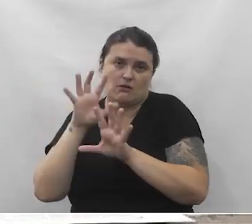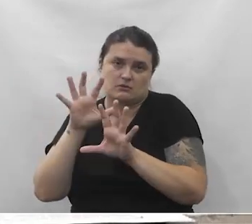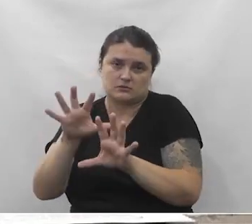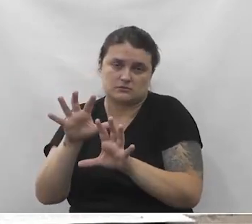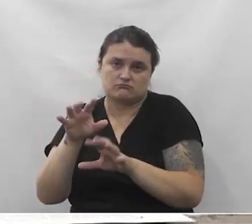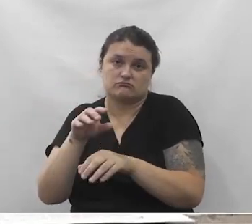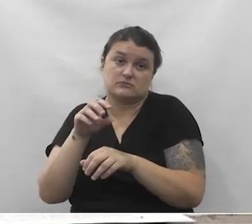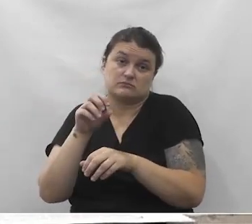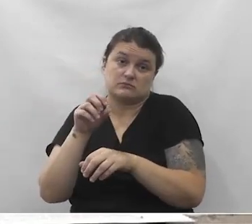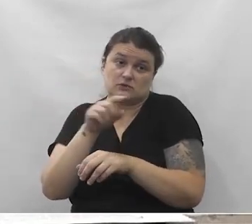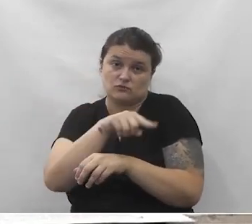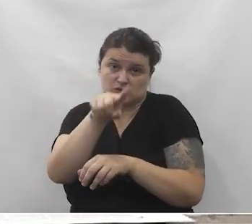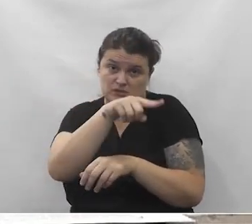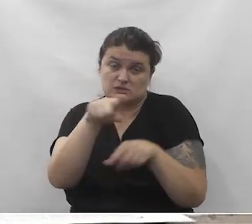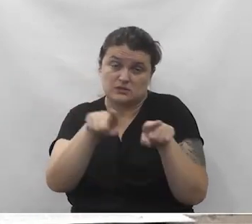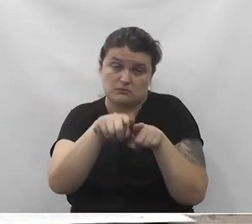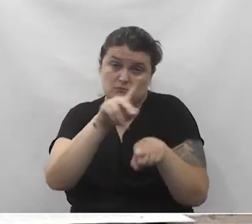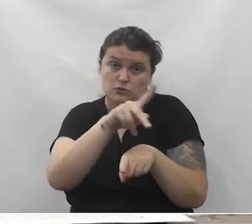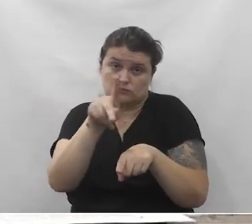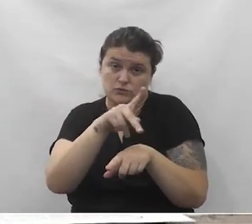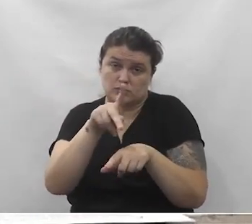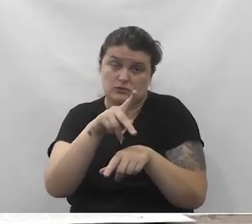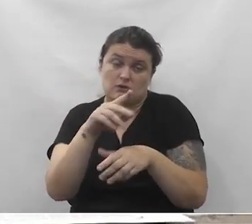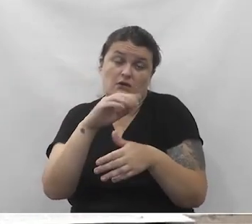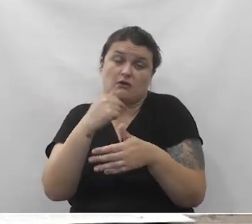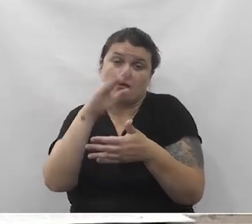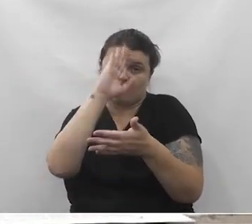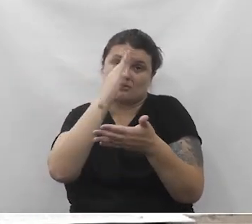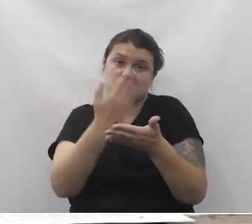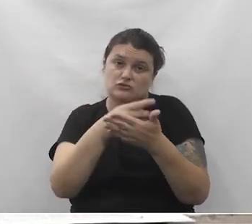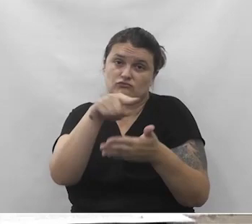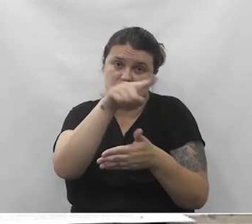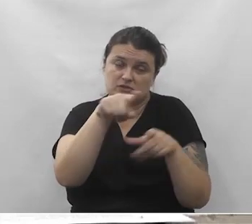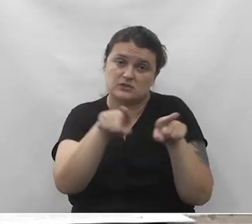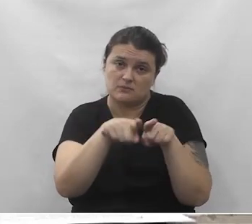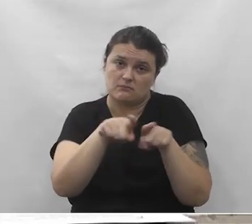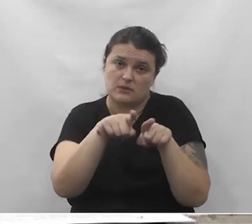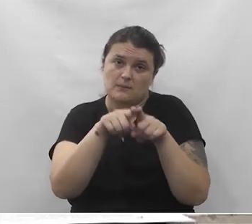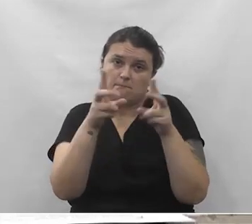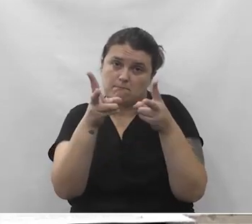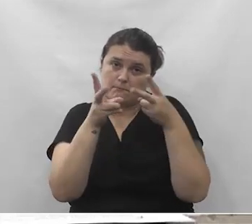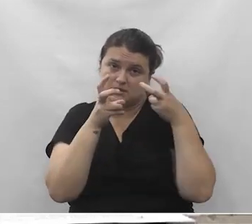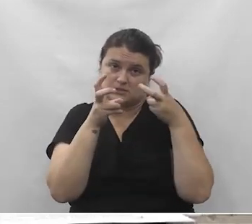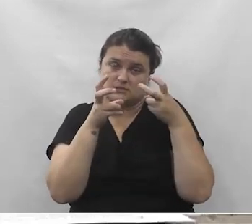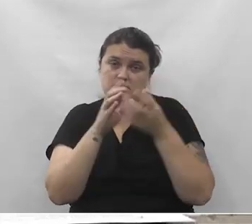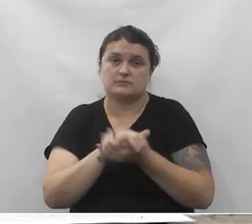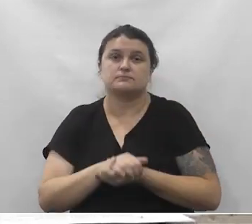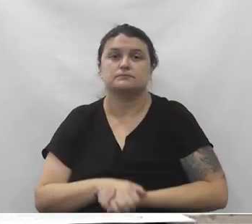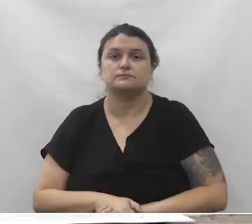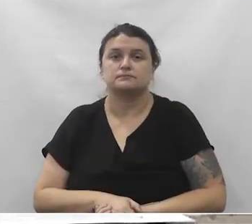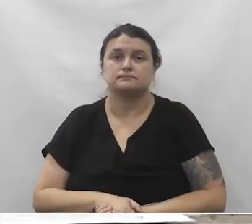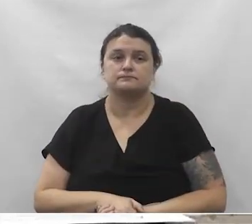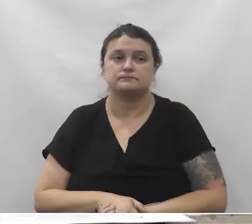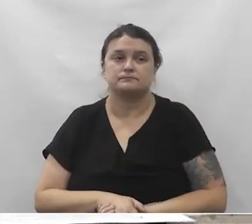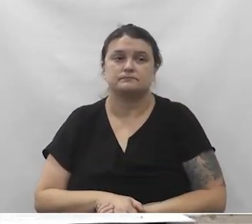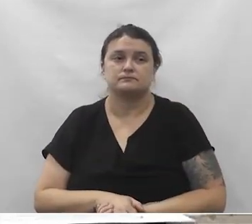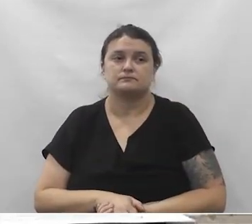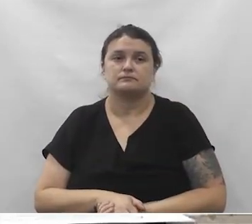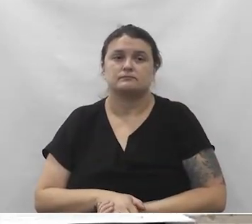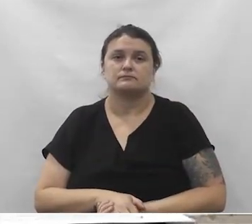isso E vocês como professor Eu também creio que vocês têm essa concepção tá fica F aqui